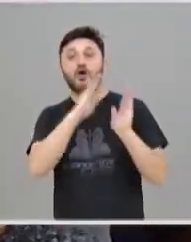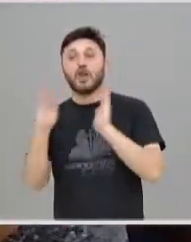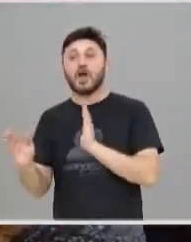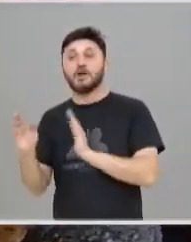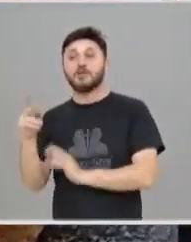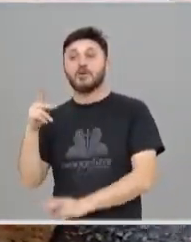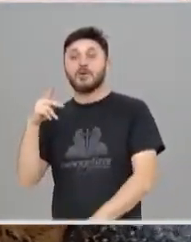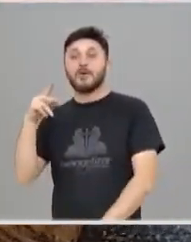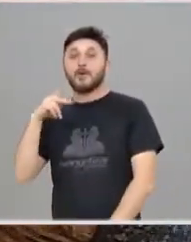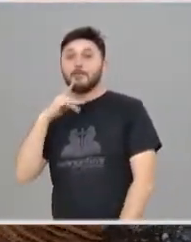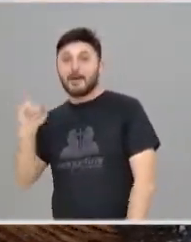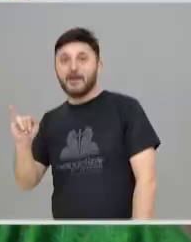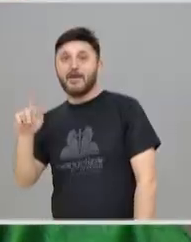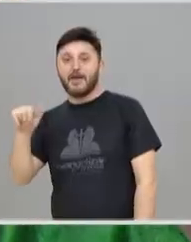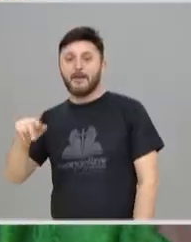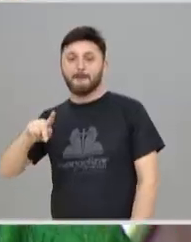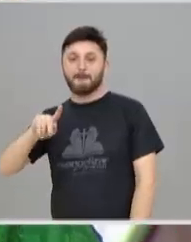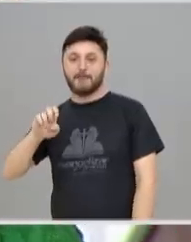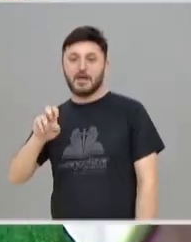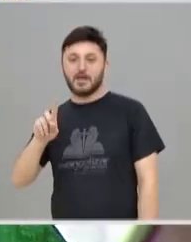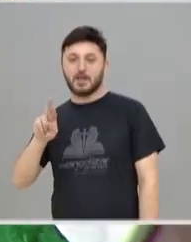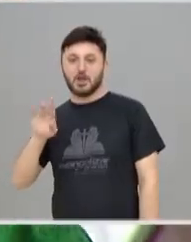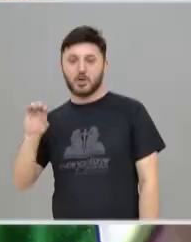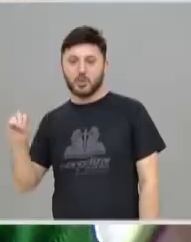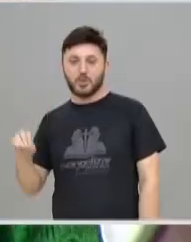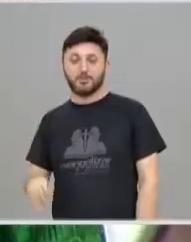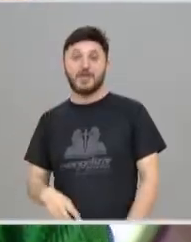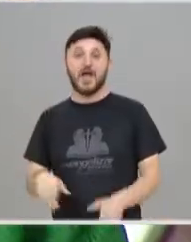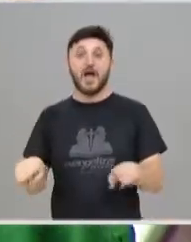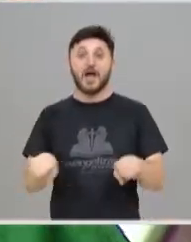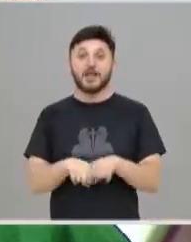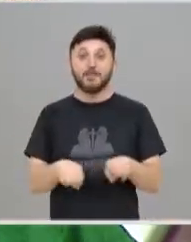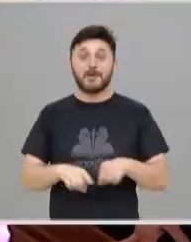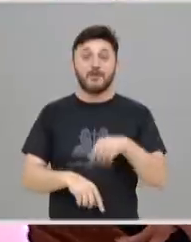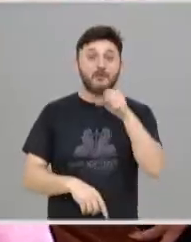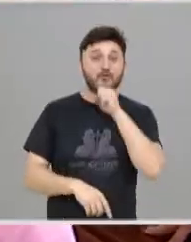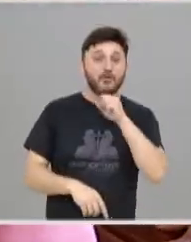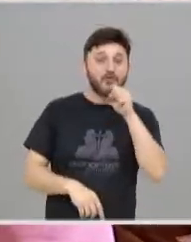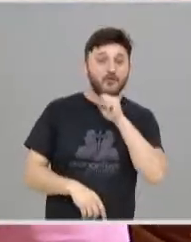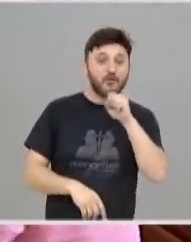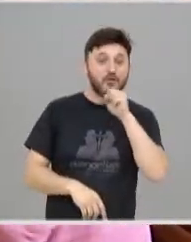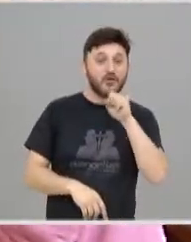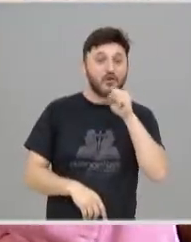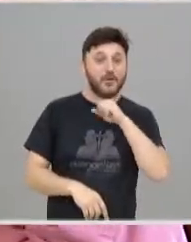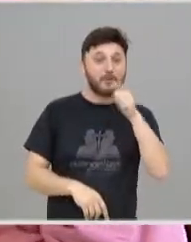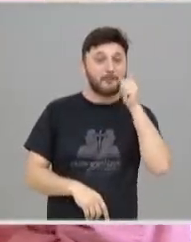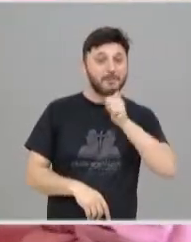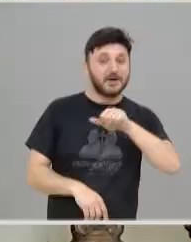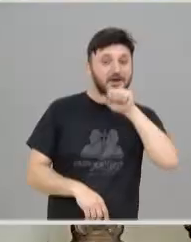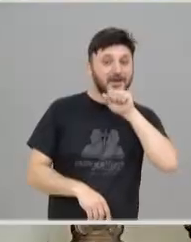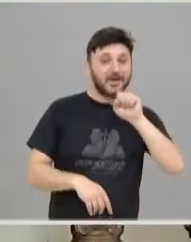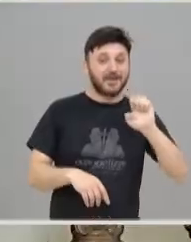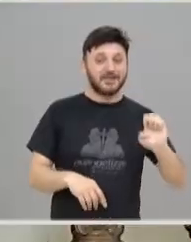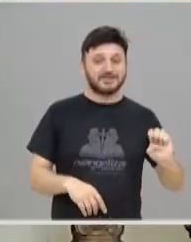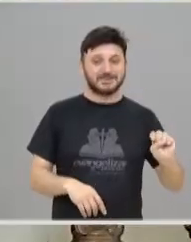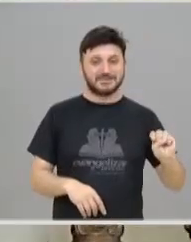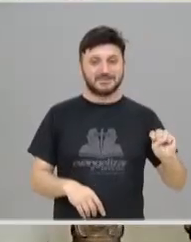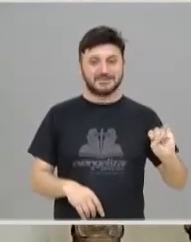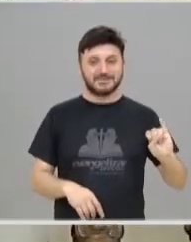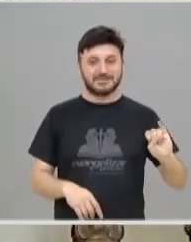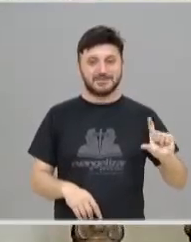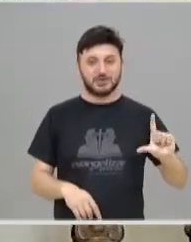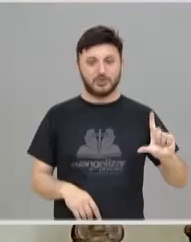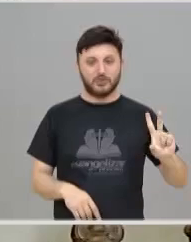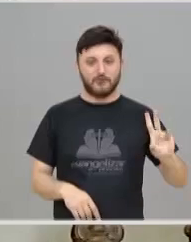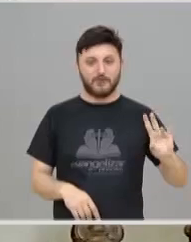João. Nome do seu avô materno. Jacó.